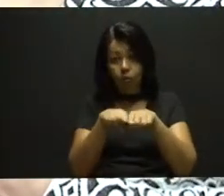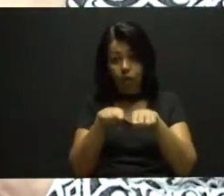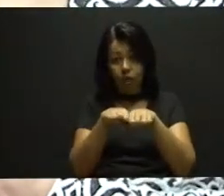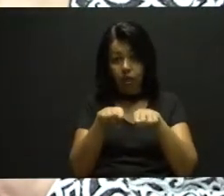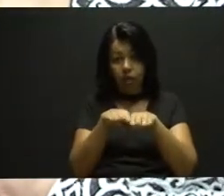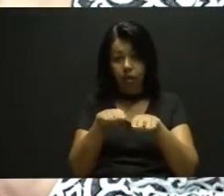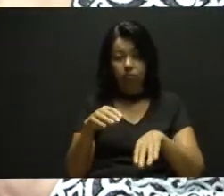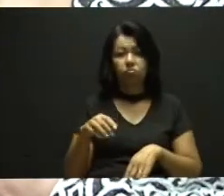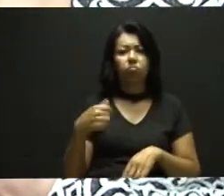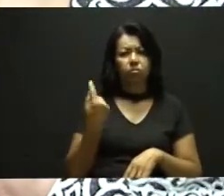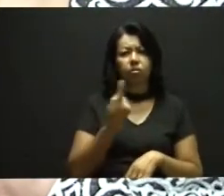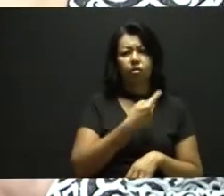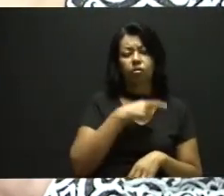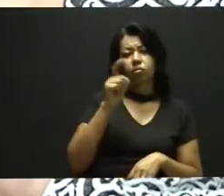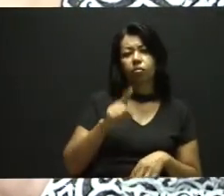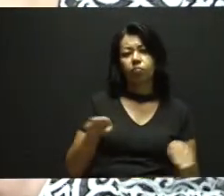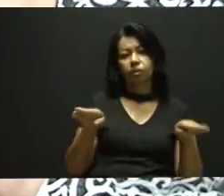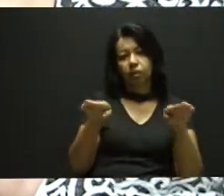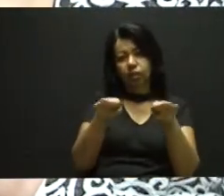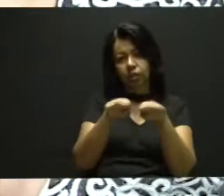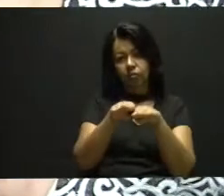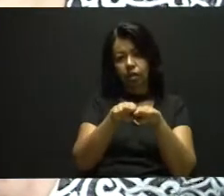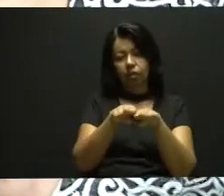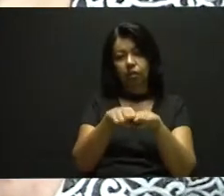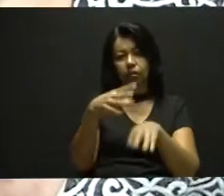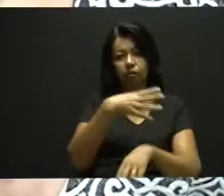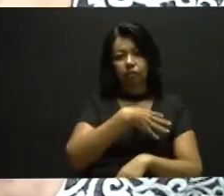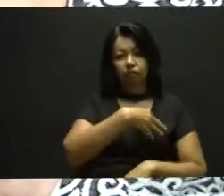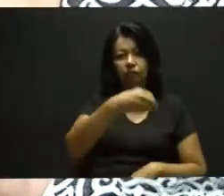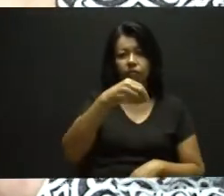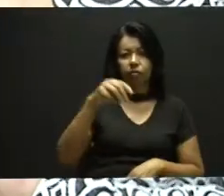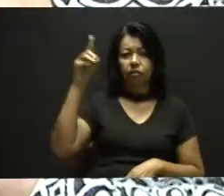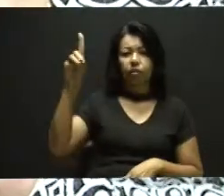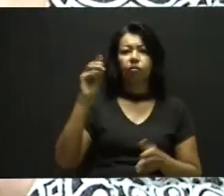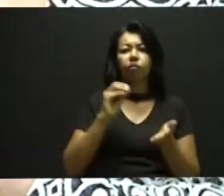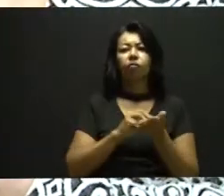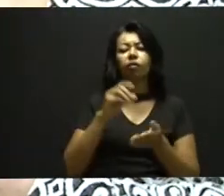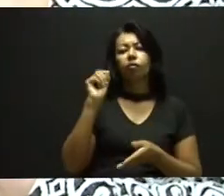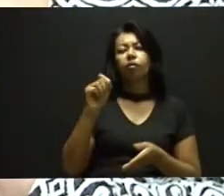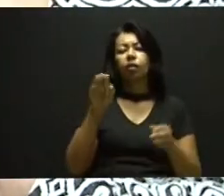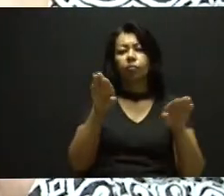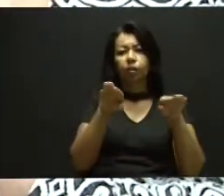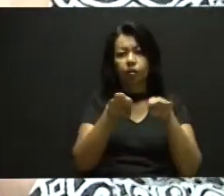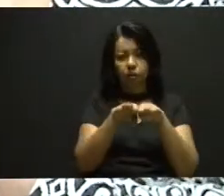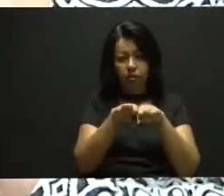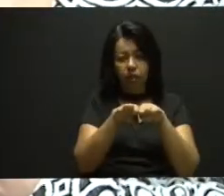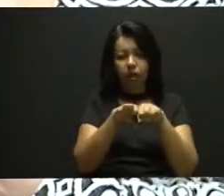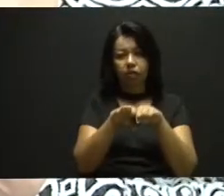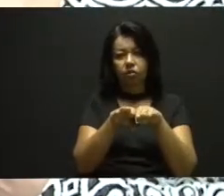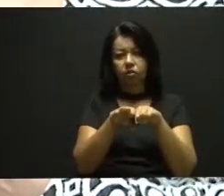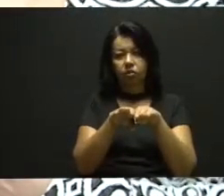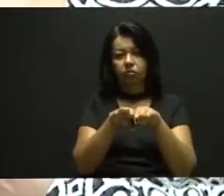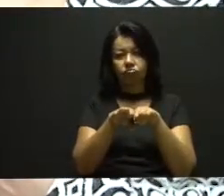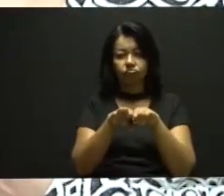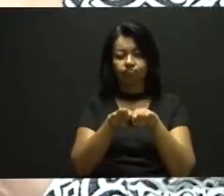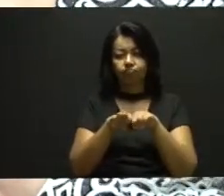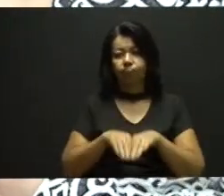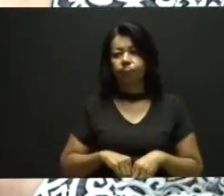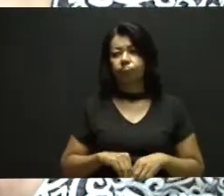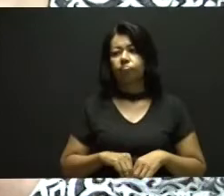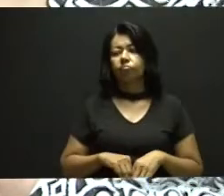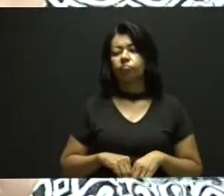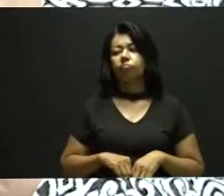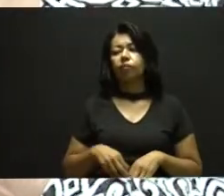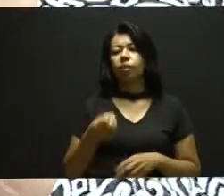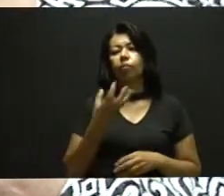nós somos iguais todos nós somos filhos de deus o que está faltando para essa igualdade chegar definitivamente boa noite a